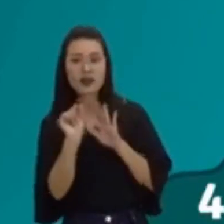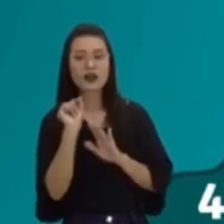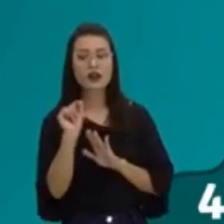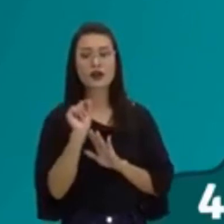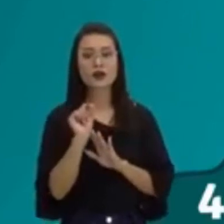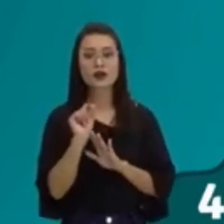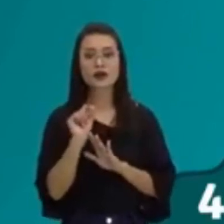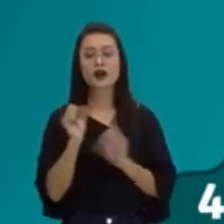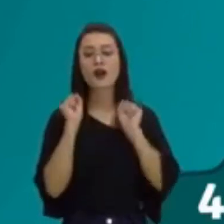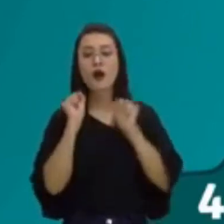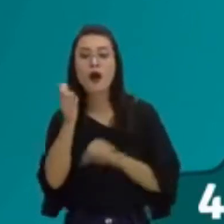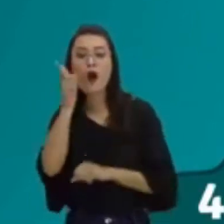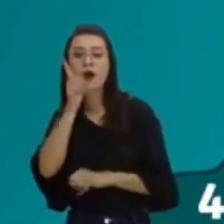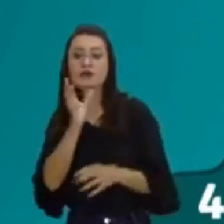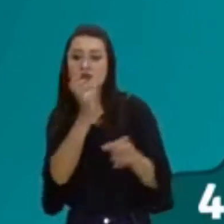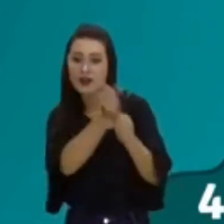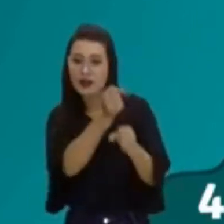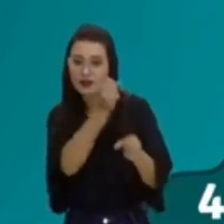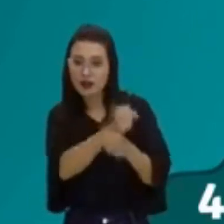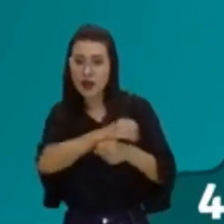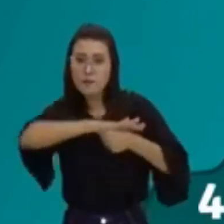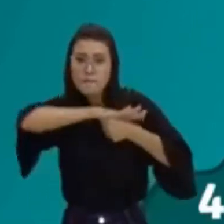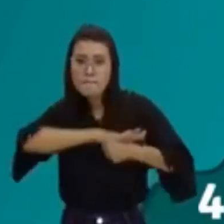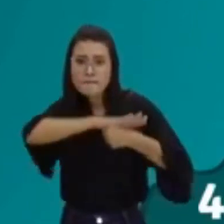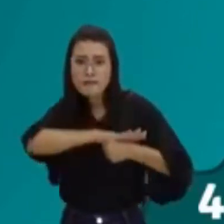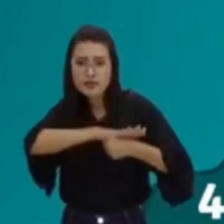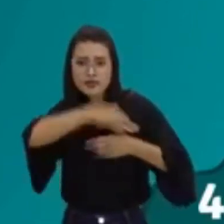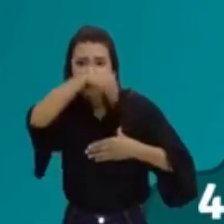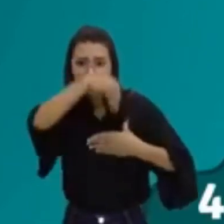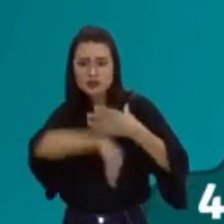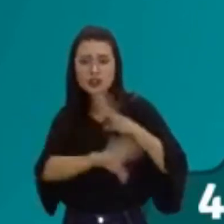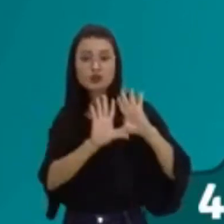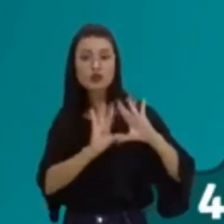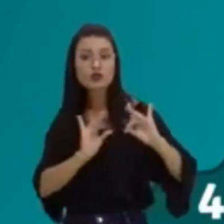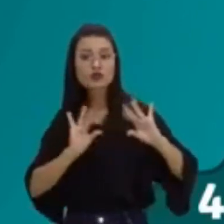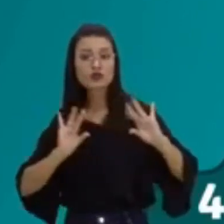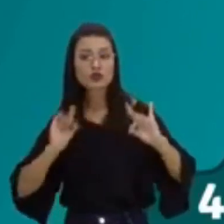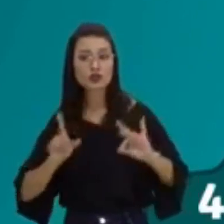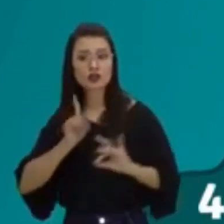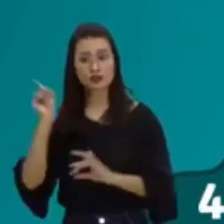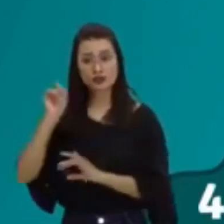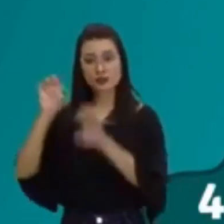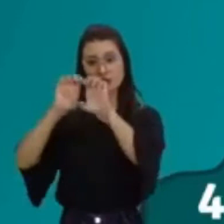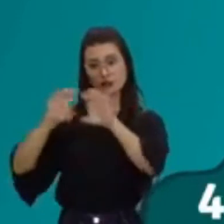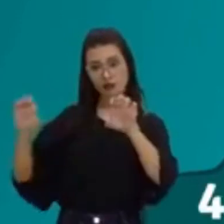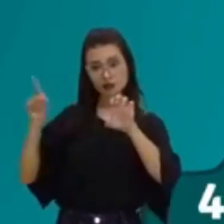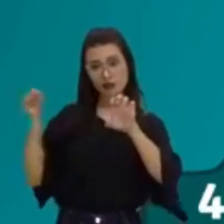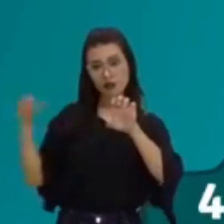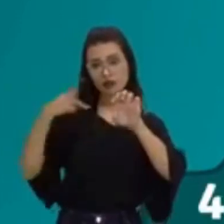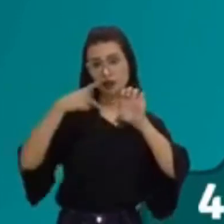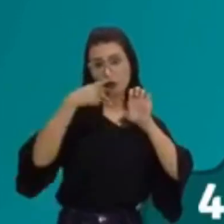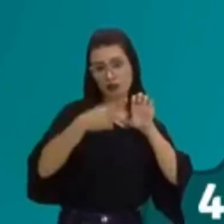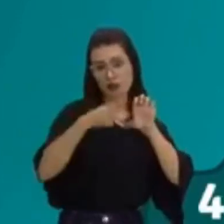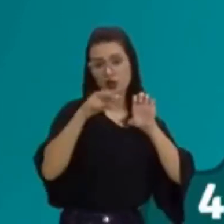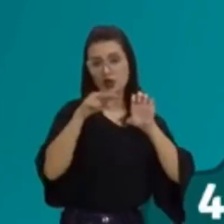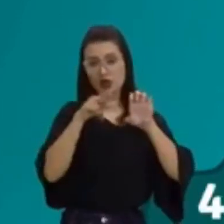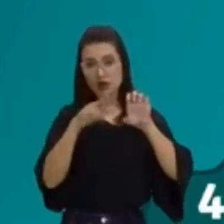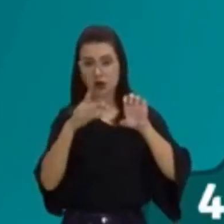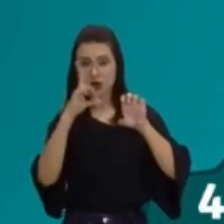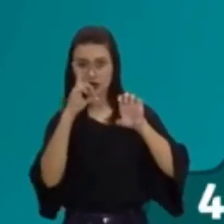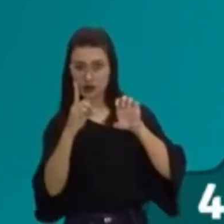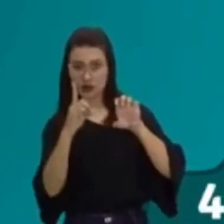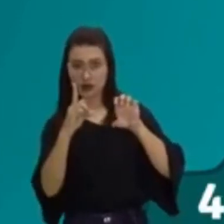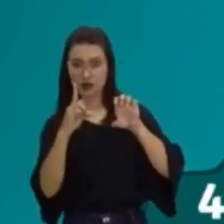permite calcular a pressão no interior de um fluido, de acordo com essa expressão aqui, ó. P